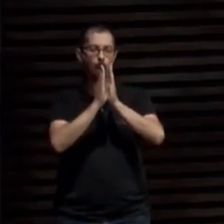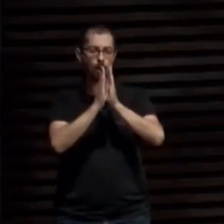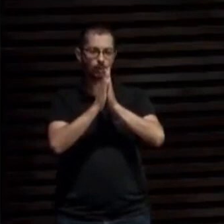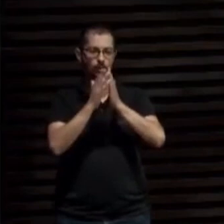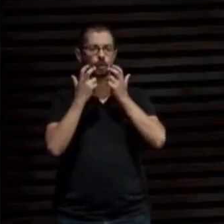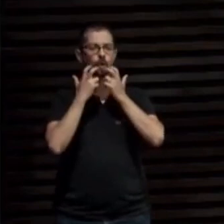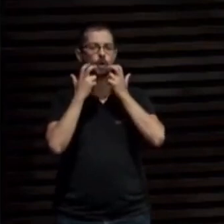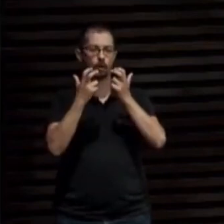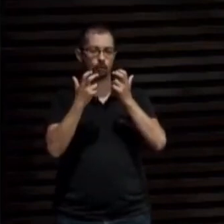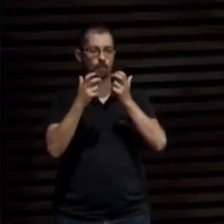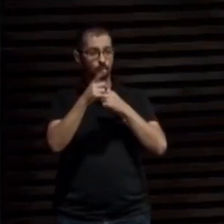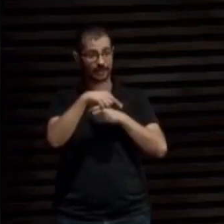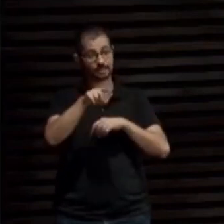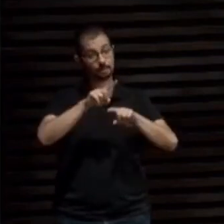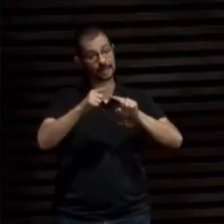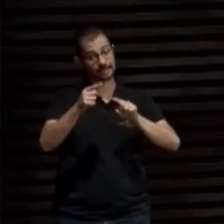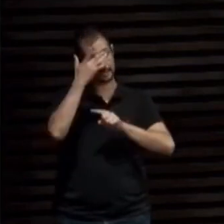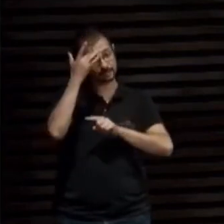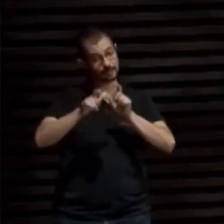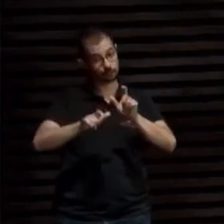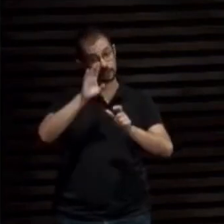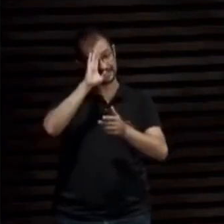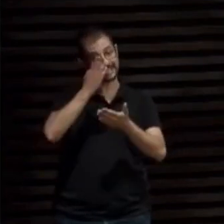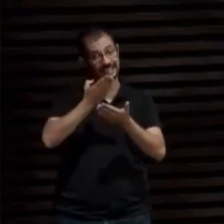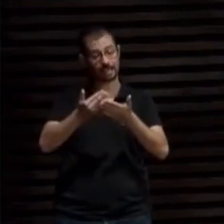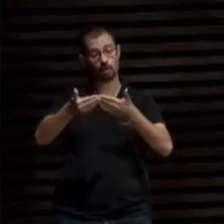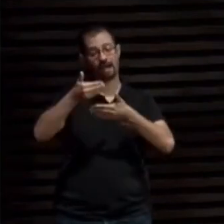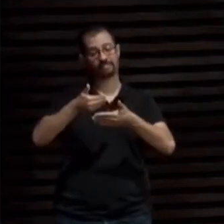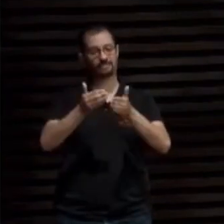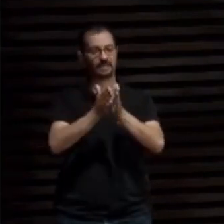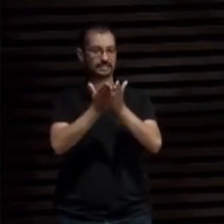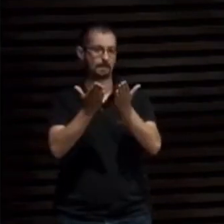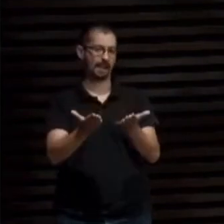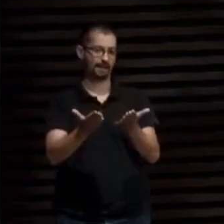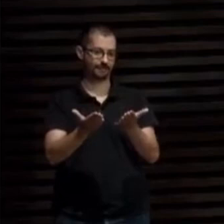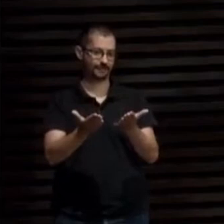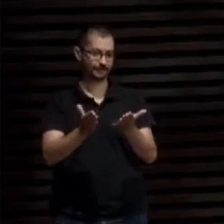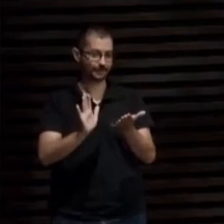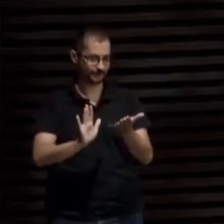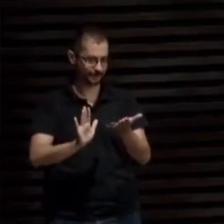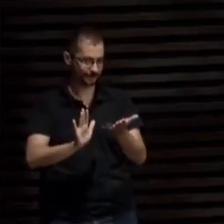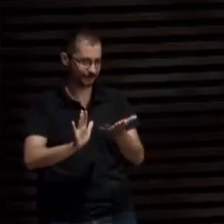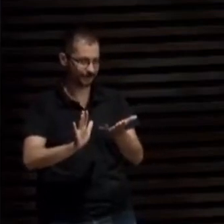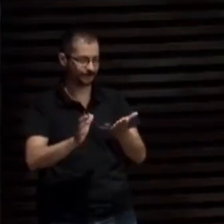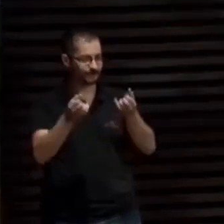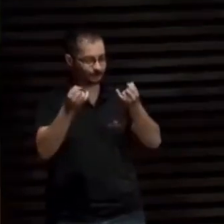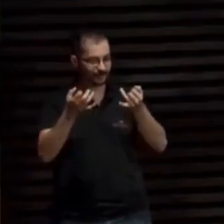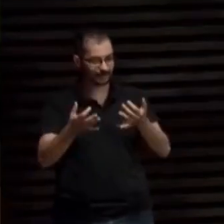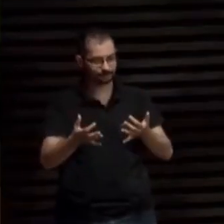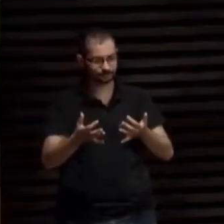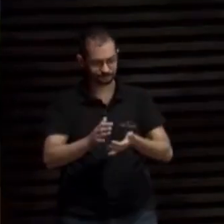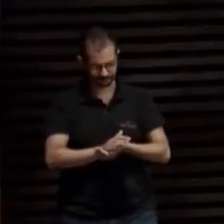que vieram a crer em mim por intermédio da sua palavra. A parar um pouquinho. Ele agora diz assim, eu